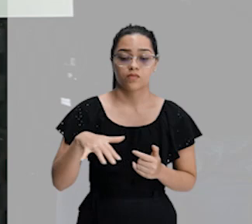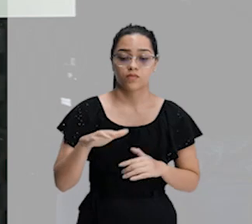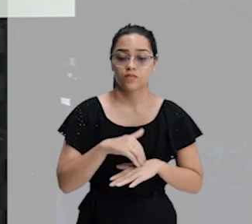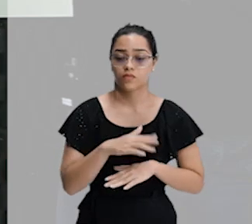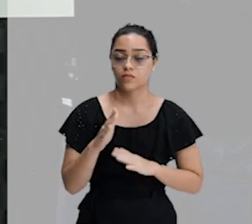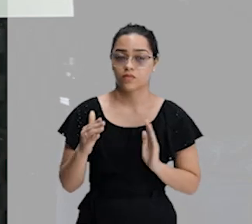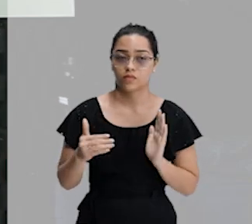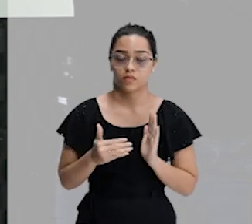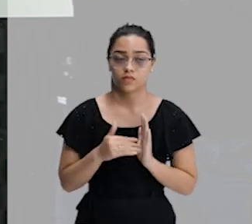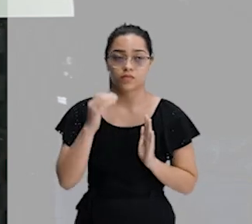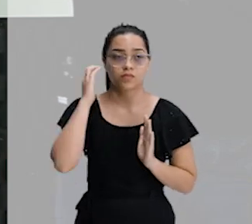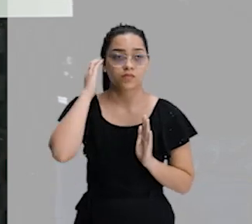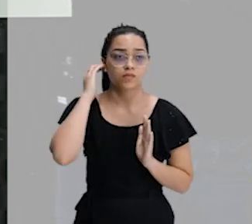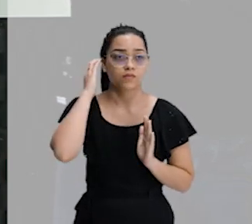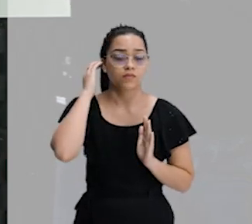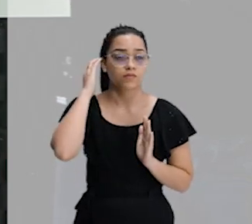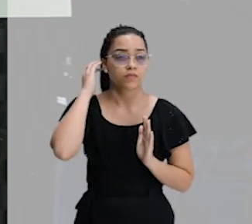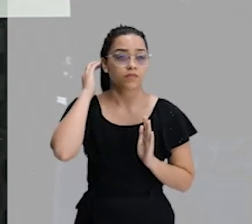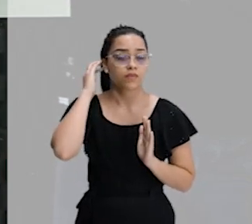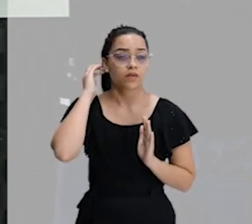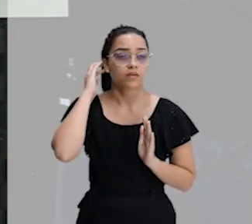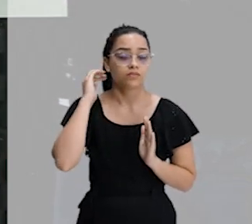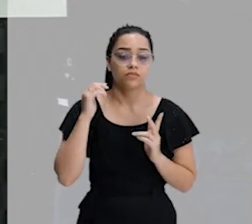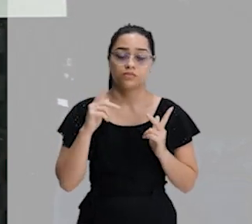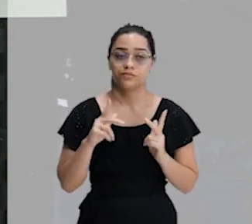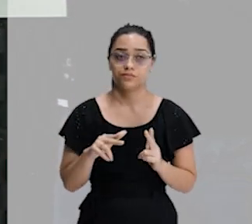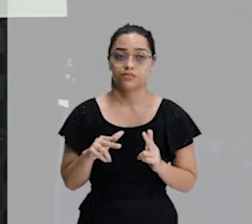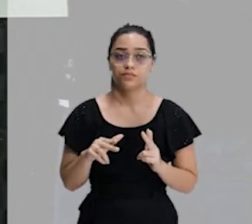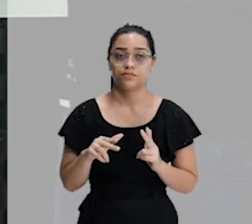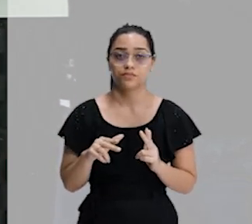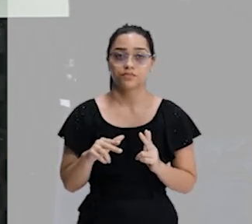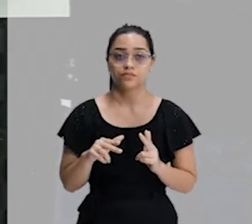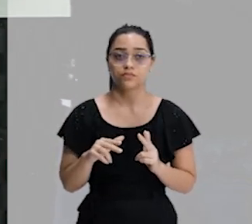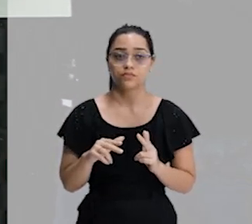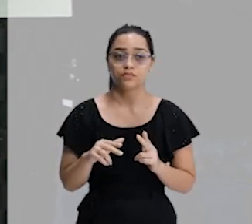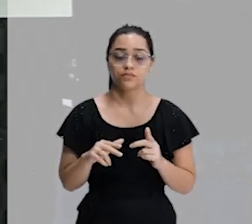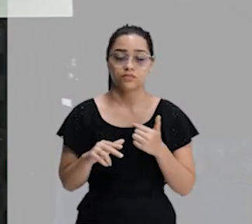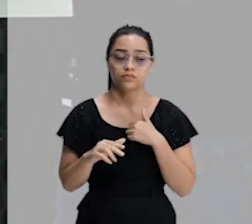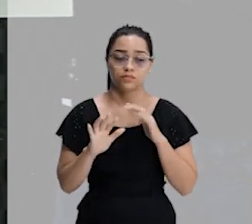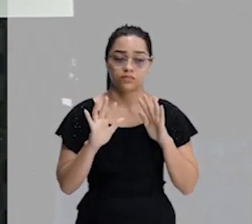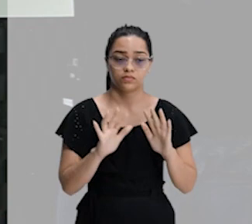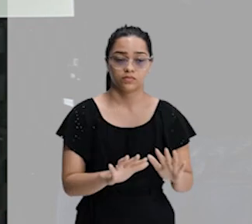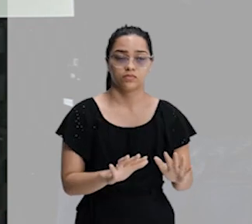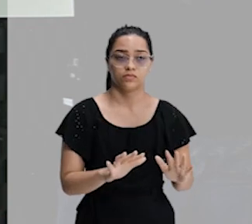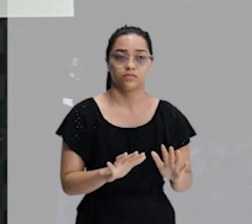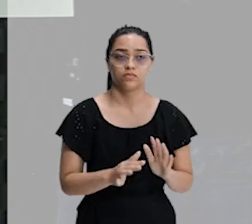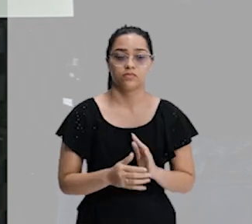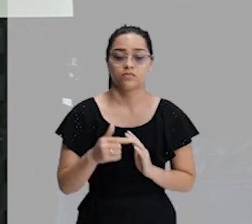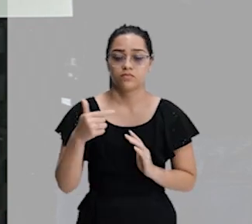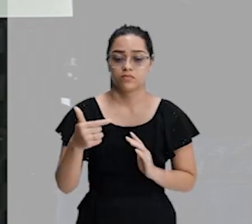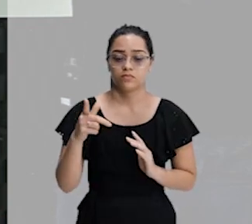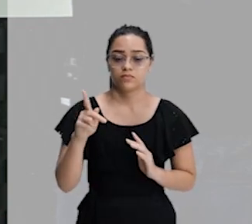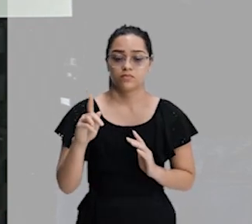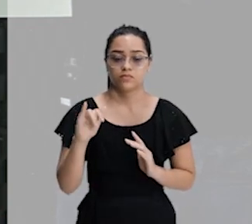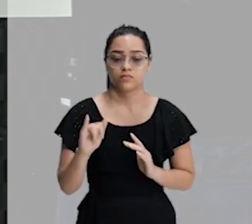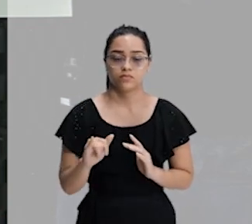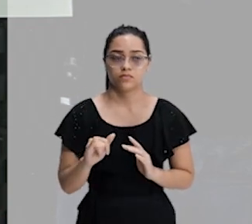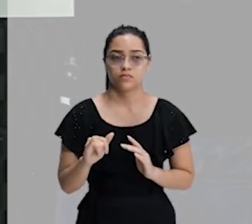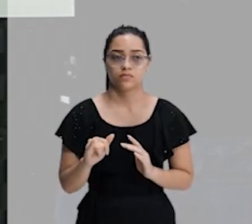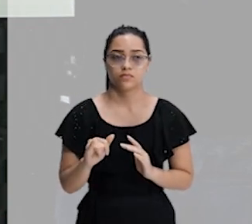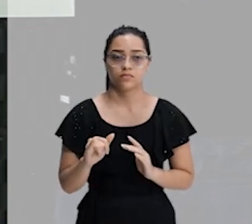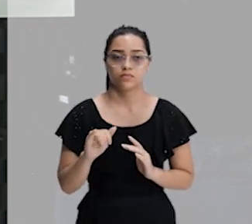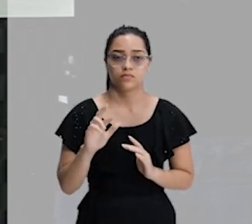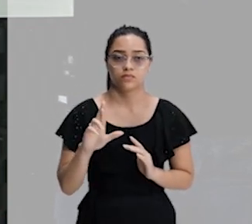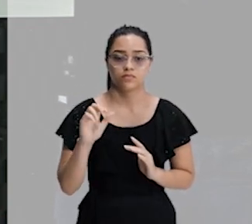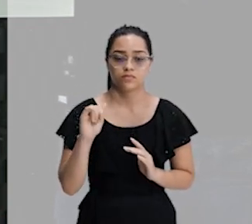total, tá? A área total vai ser igual. Vou deixar esse π assim mesmo. 2π.